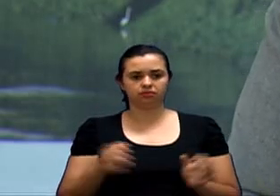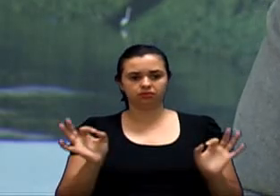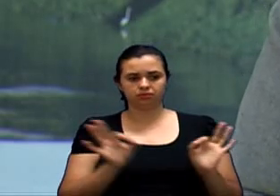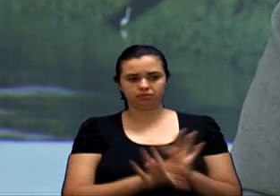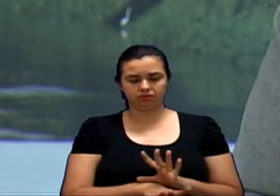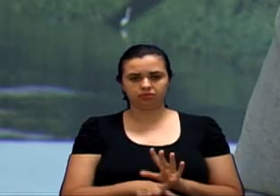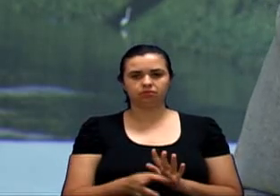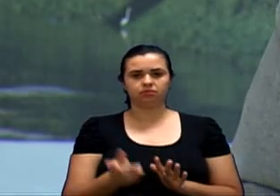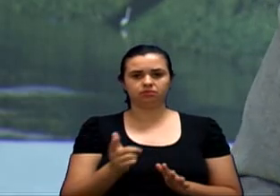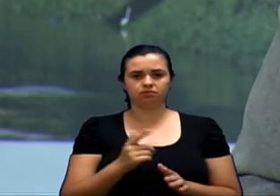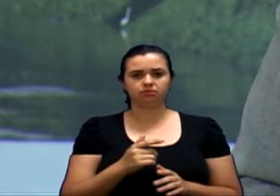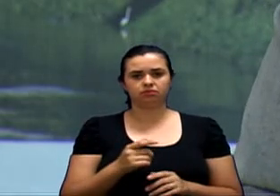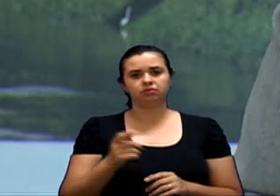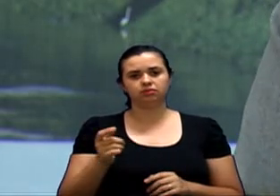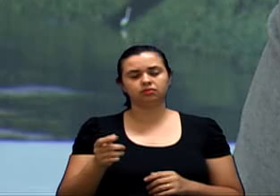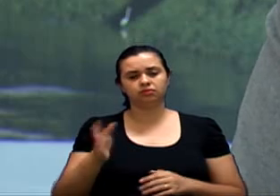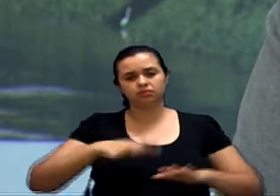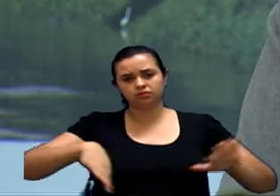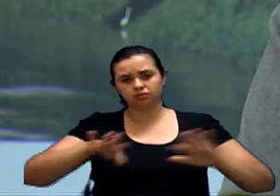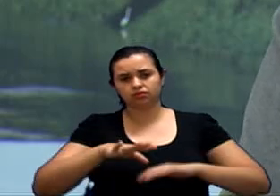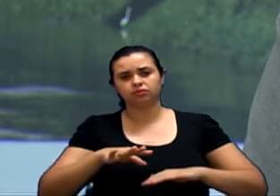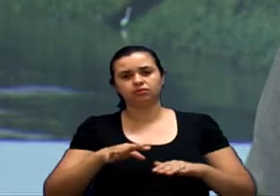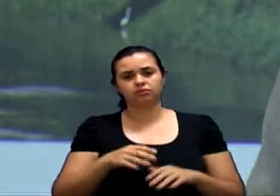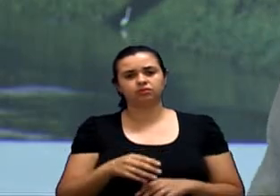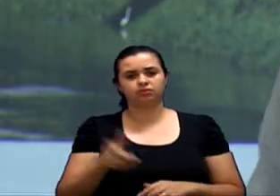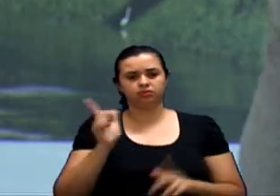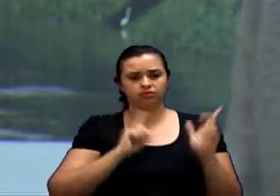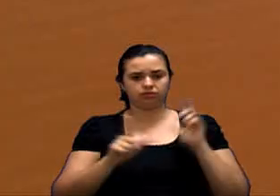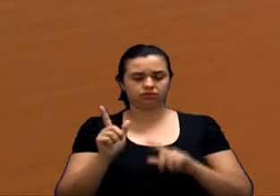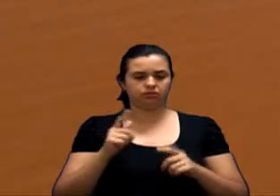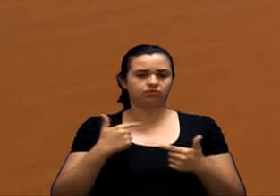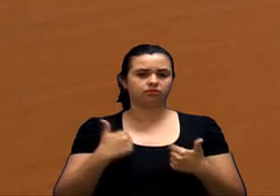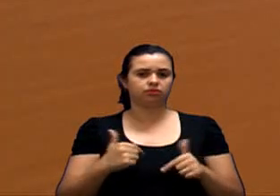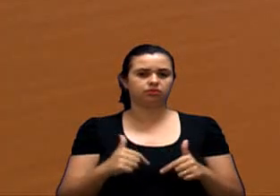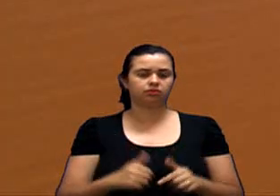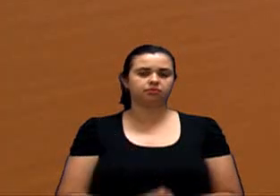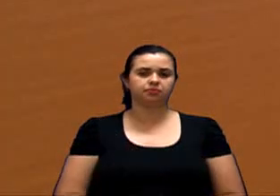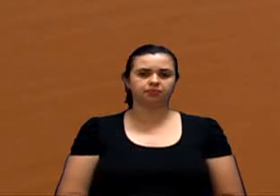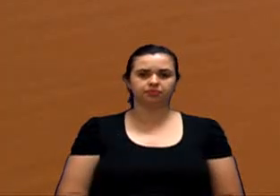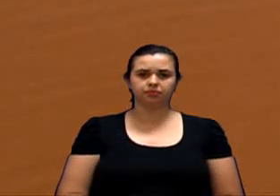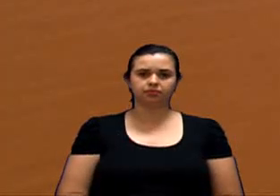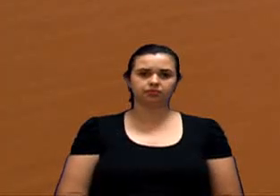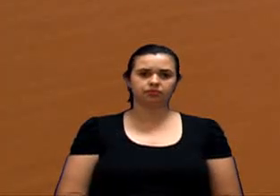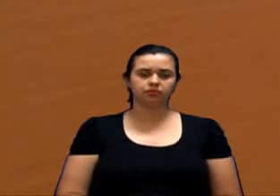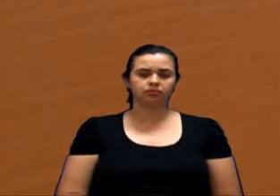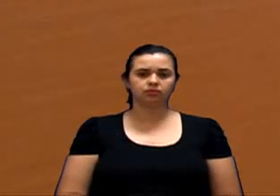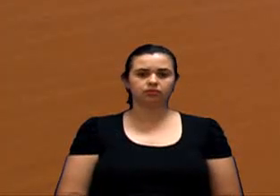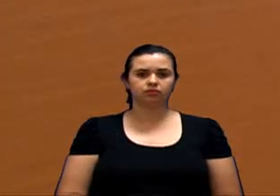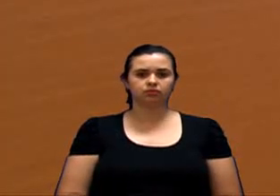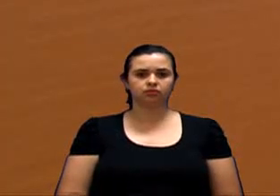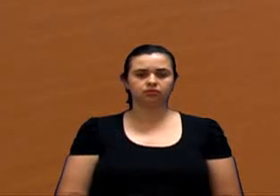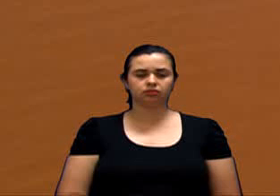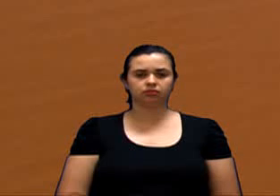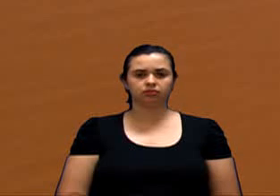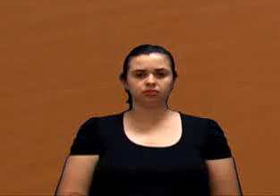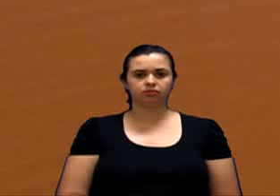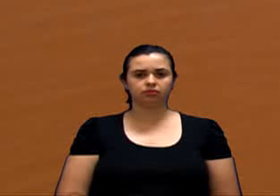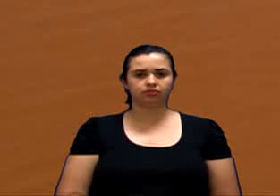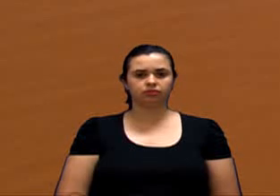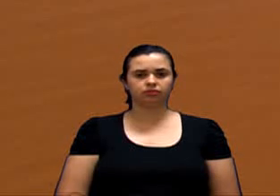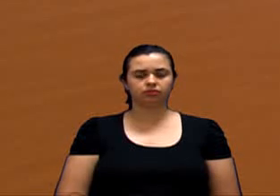concretizado e assim todos possamos trabalhar em paz. Eu vou morar na Vila Hortência para melhorar a